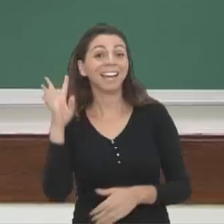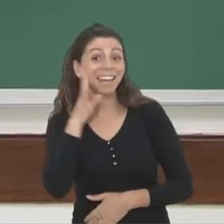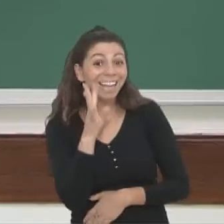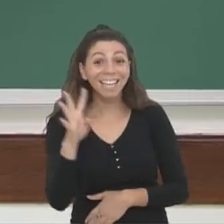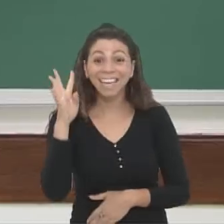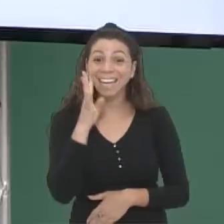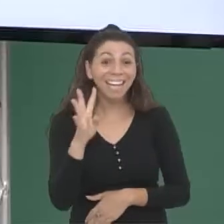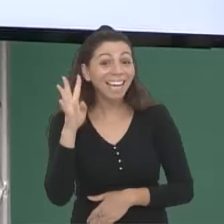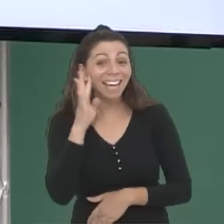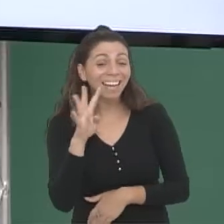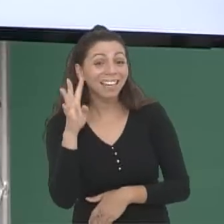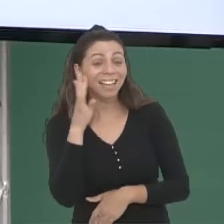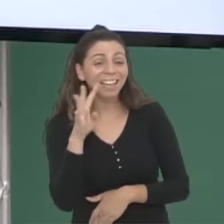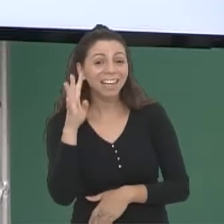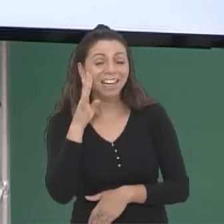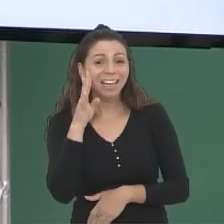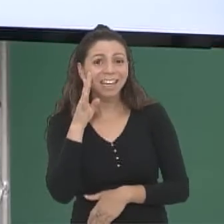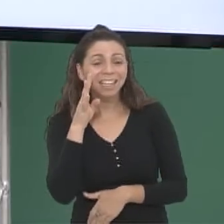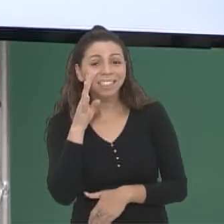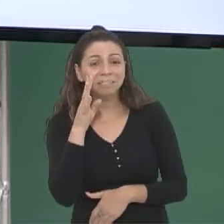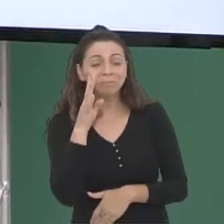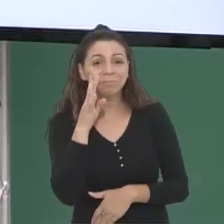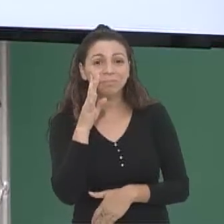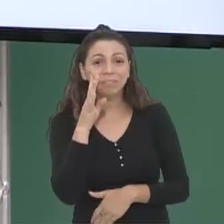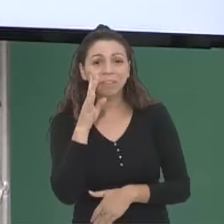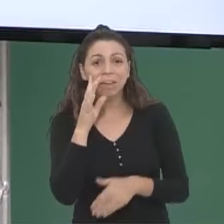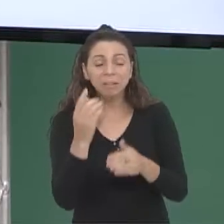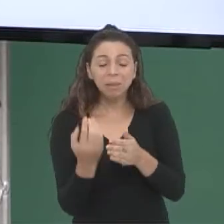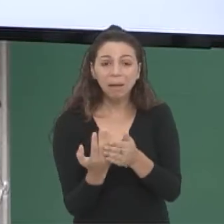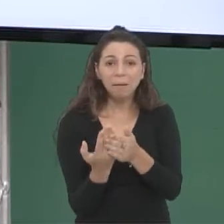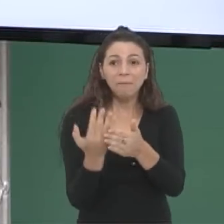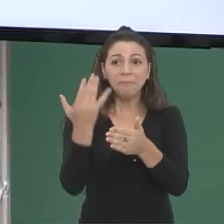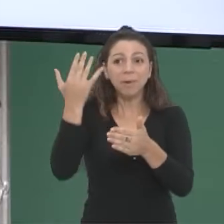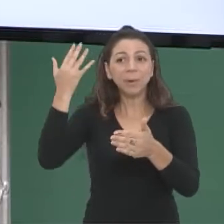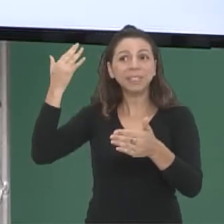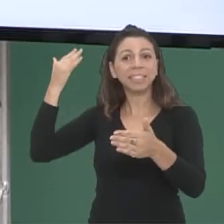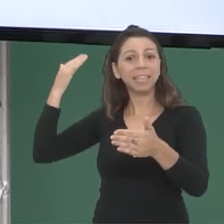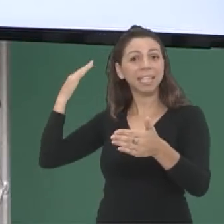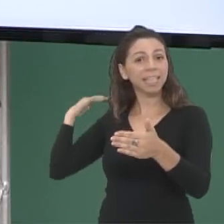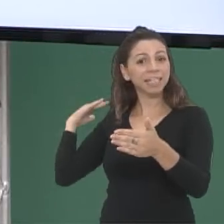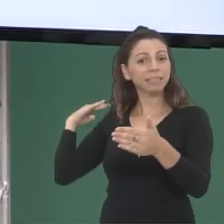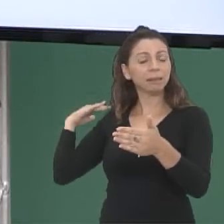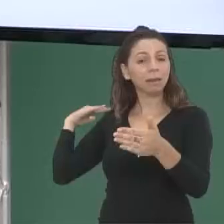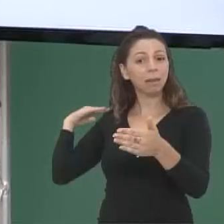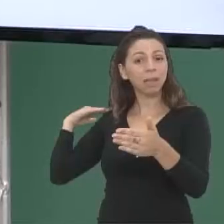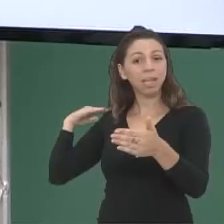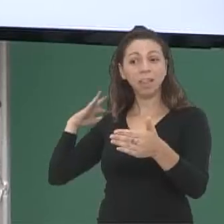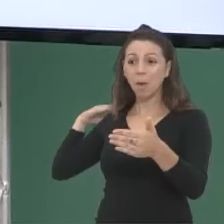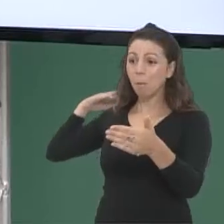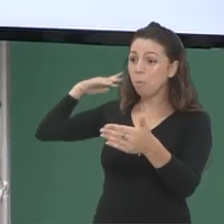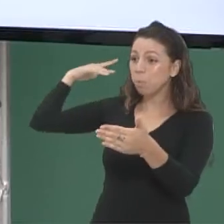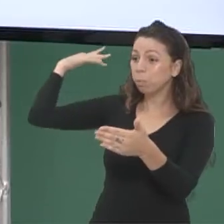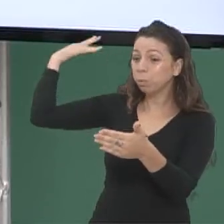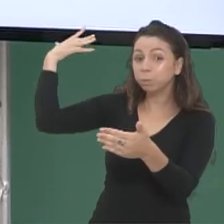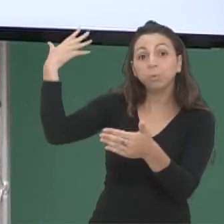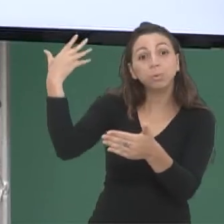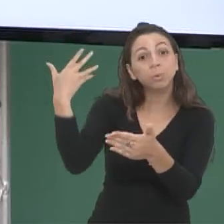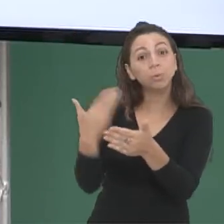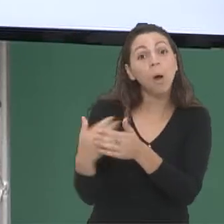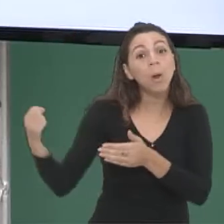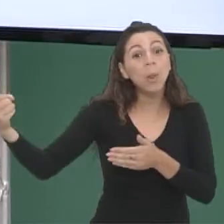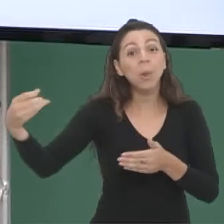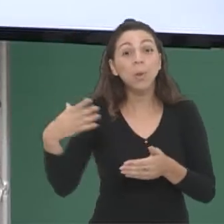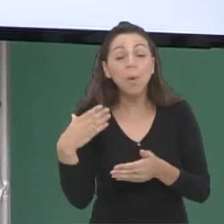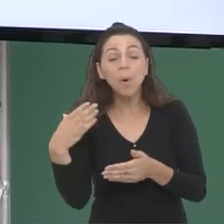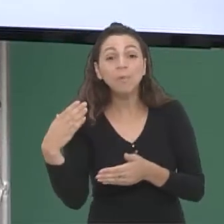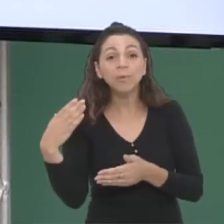Nós trazemos algo tão antigo que é o ditado popular, que agora está modernizado com os emojis, para a realidade, para os conteúdos de